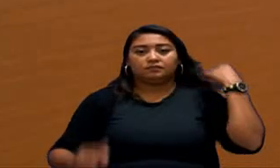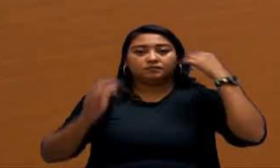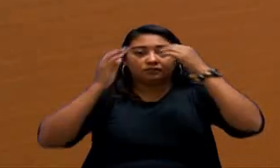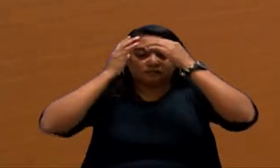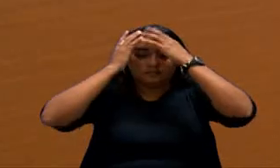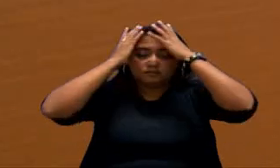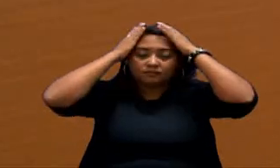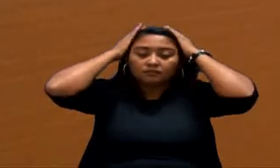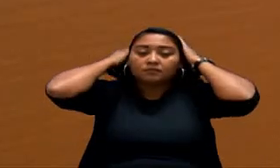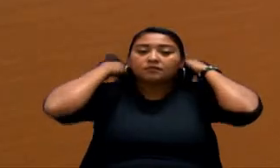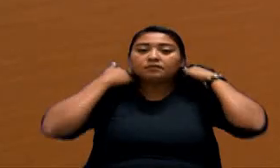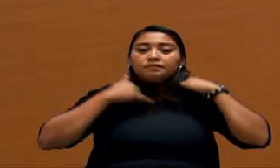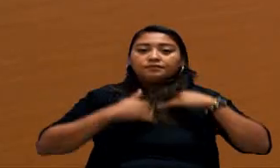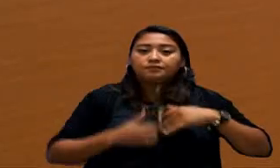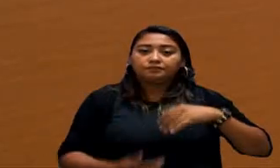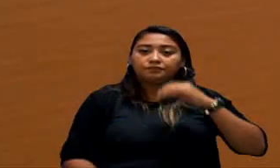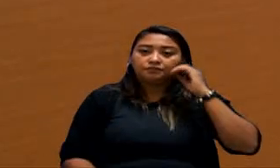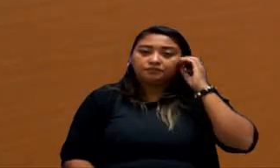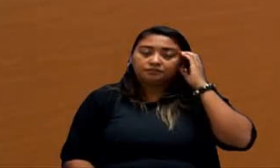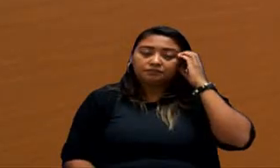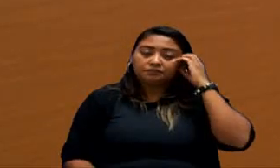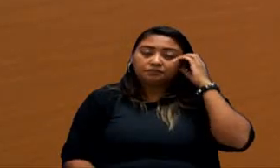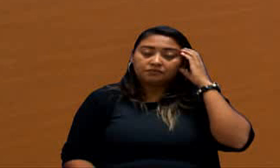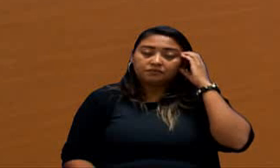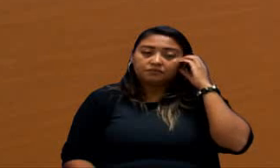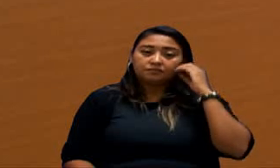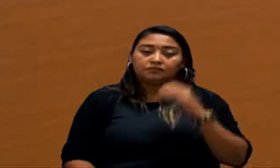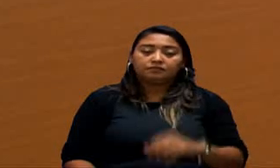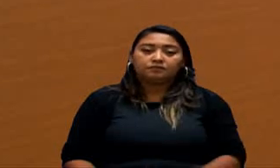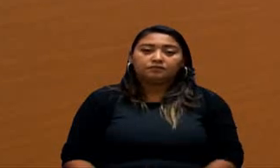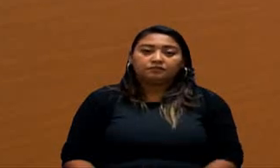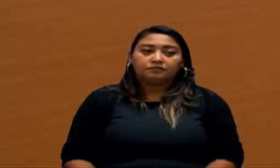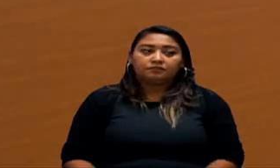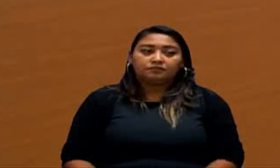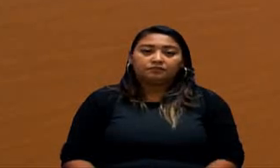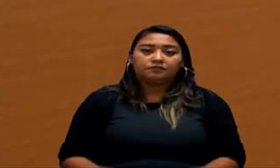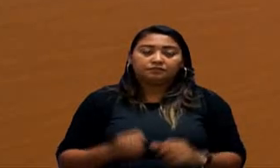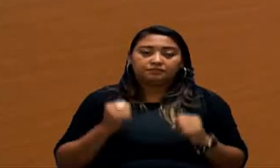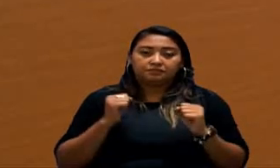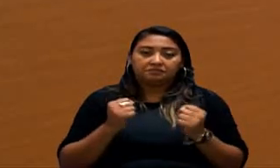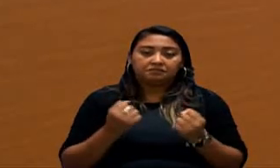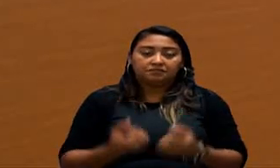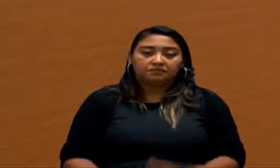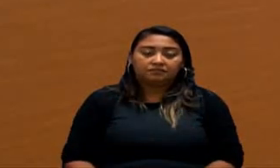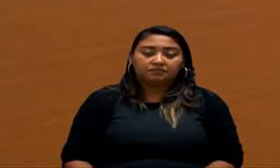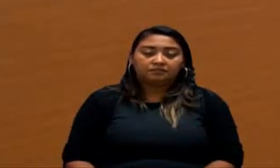Aí. Mas eu posso pedir. Pode.